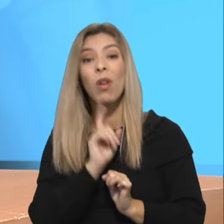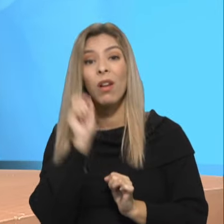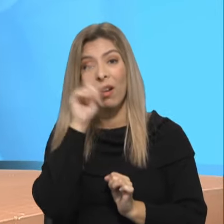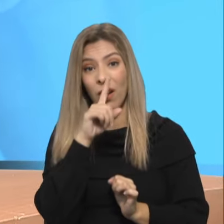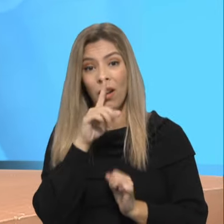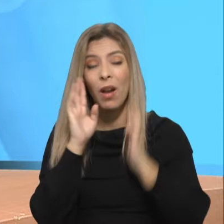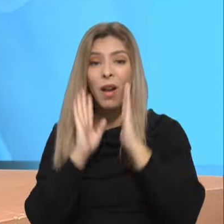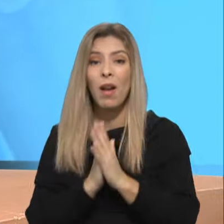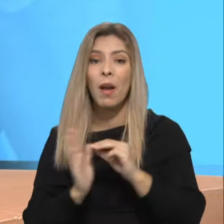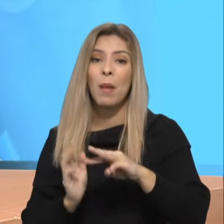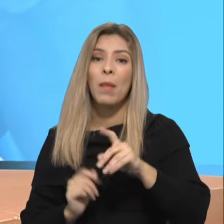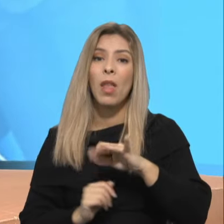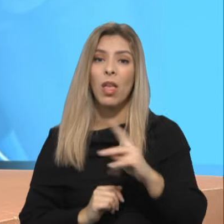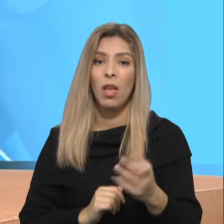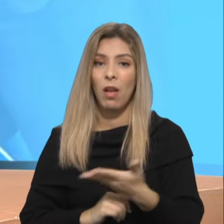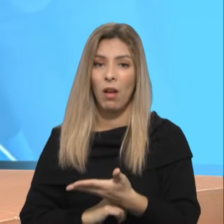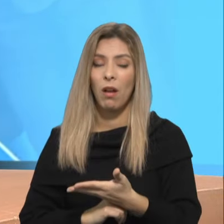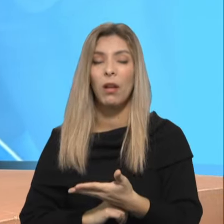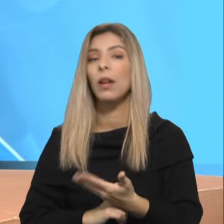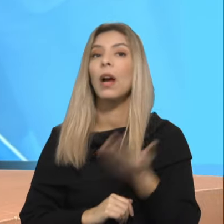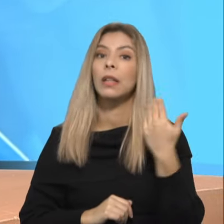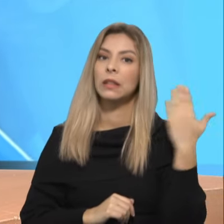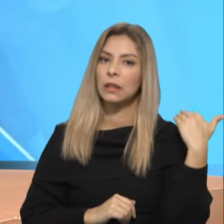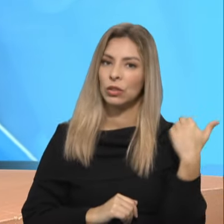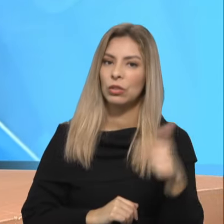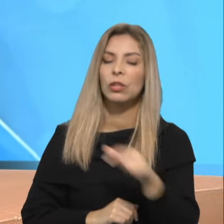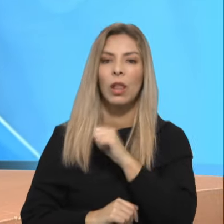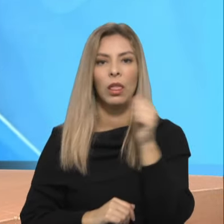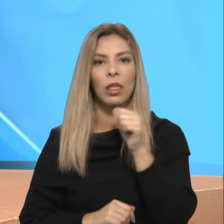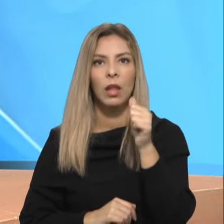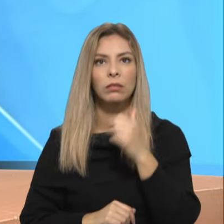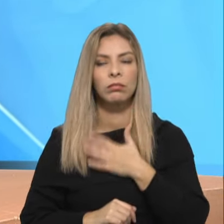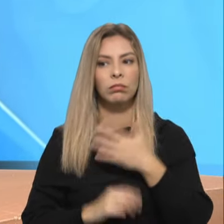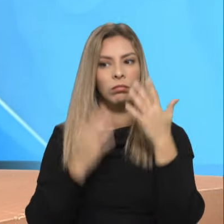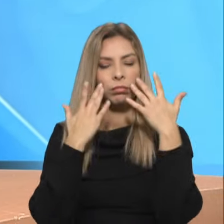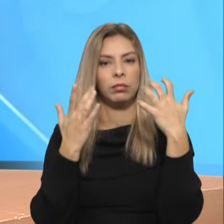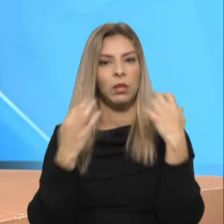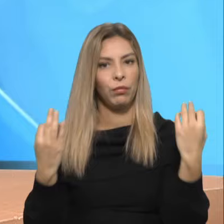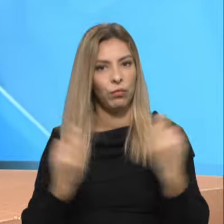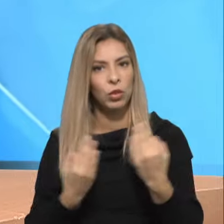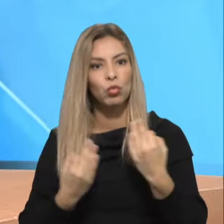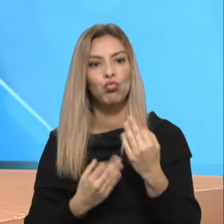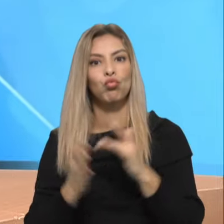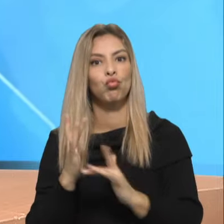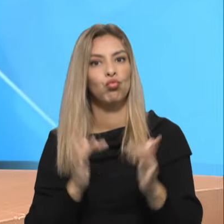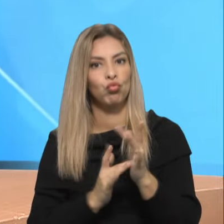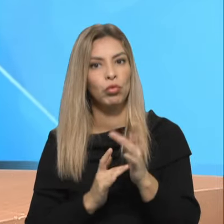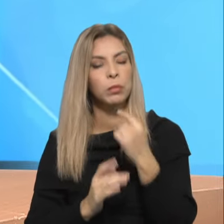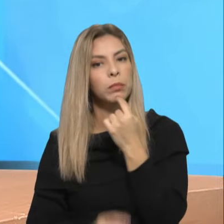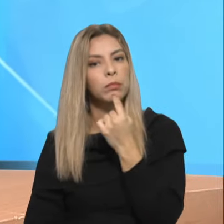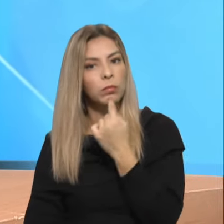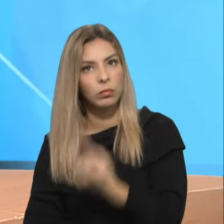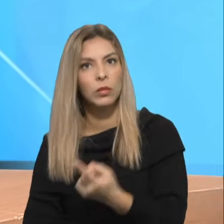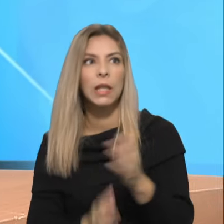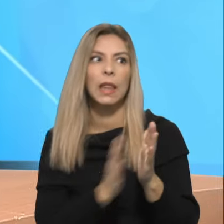texto procura juntar aquilo que nesta altura já era uma evidência de fé para a Igreja, uma evidência revelada, que Jesus Cristo era simultaneamente Deus